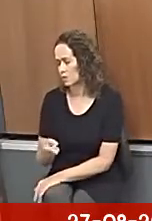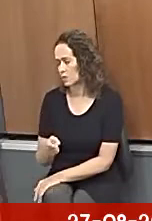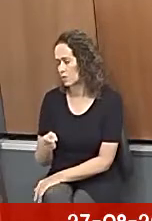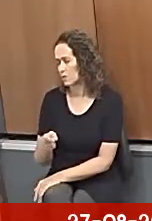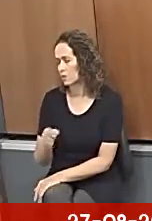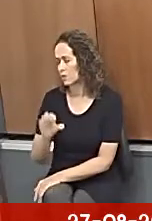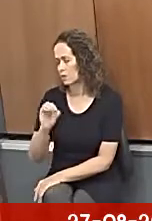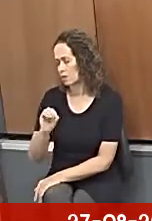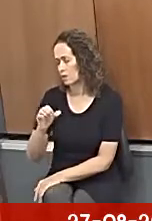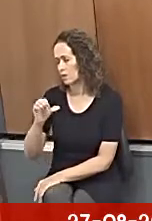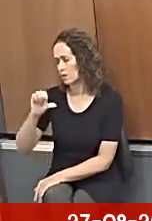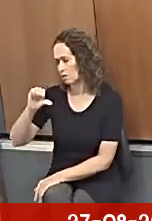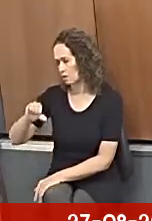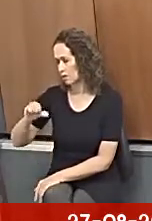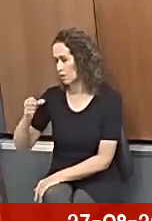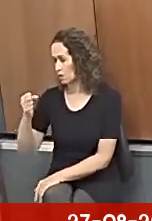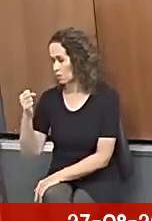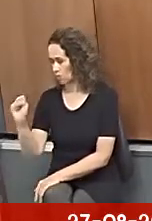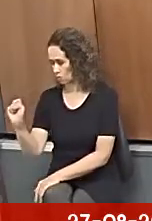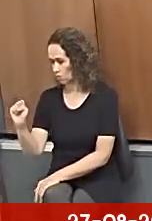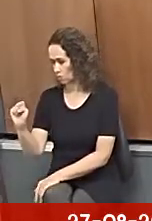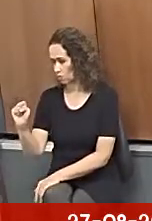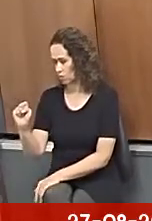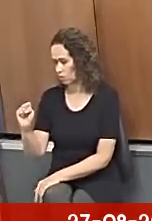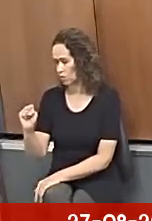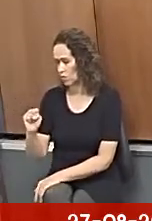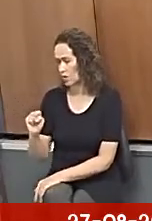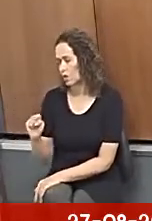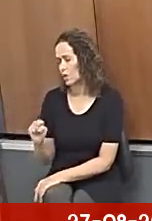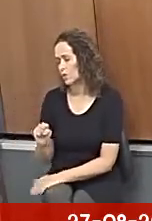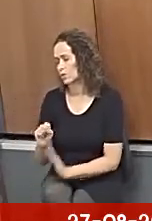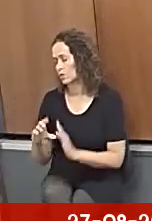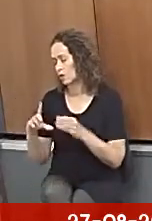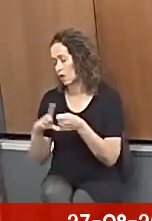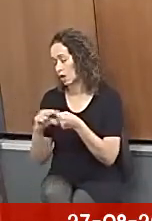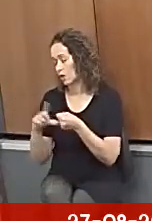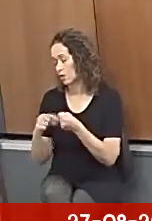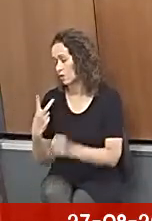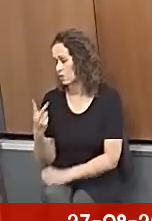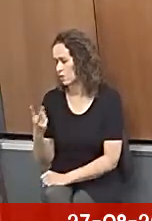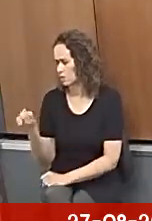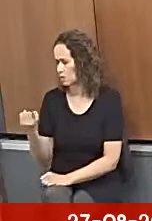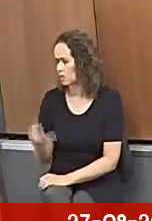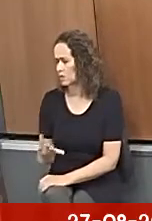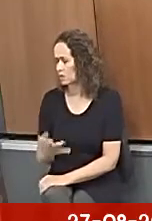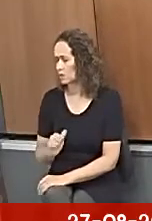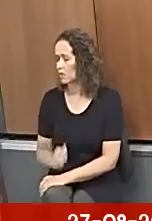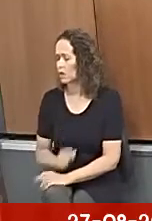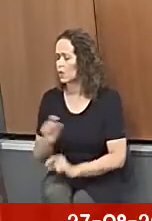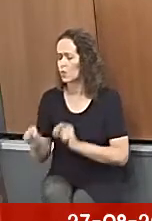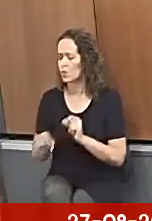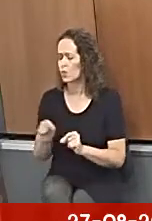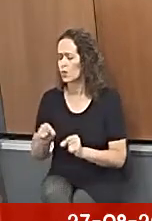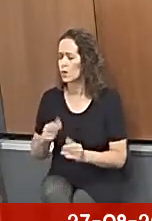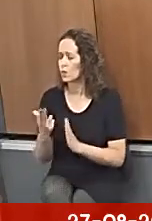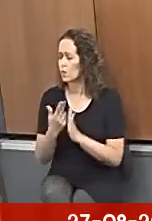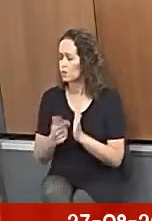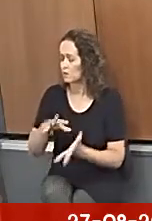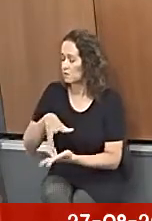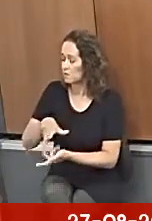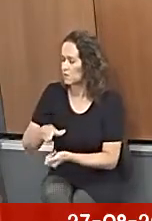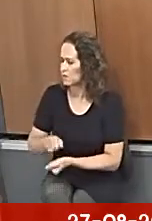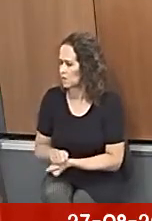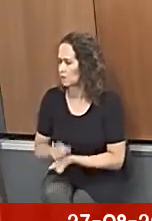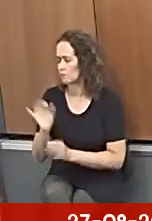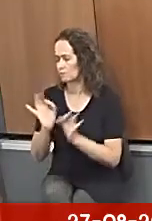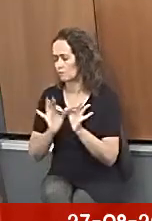98 no seu inciso 10 do artigo 2º fala que desenho universal é a concepção de produtos ambientes